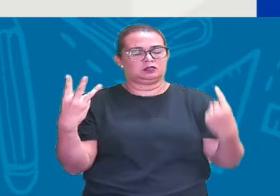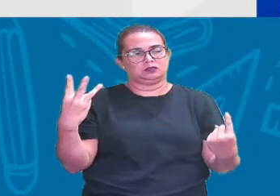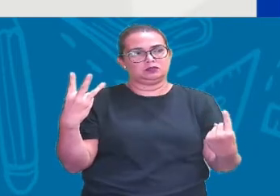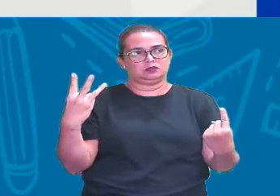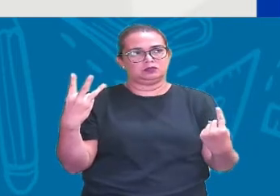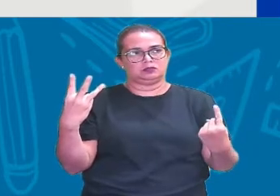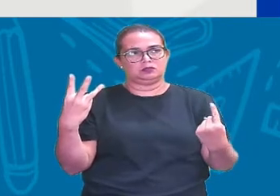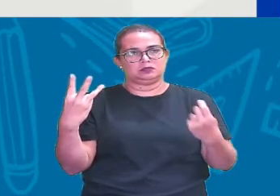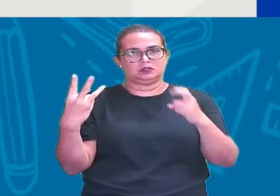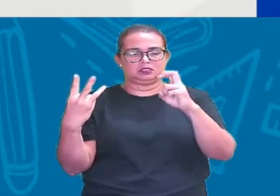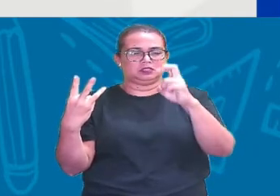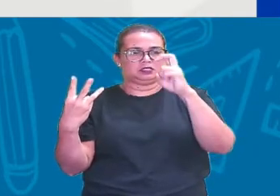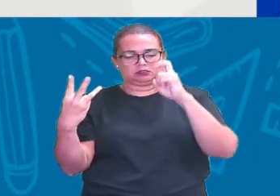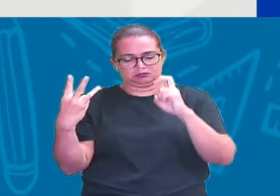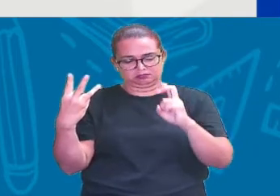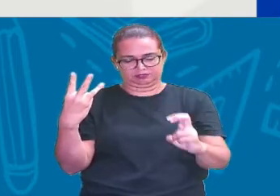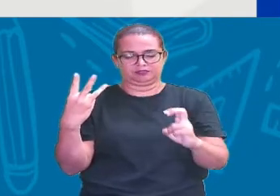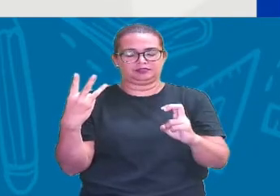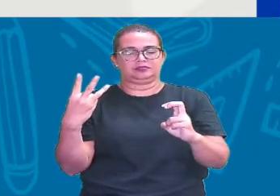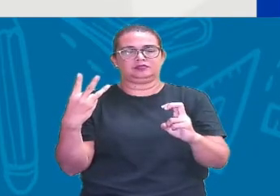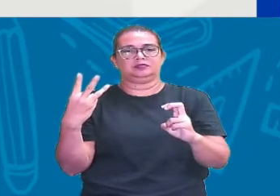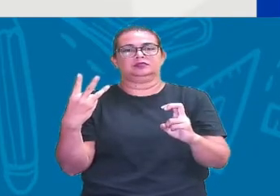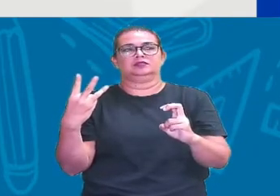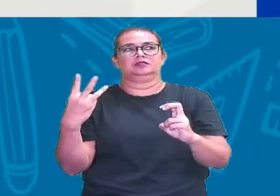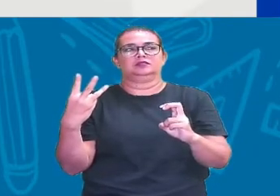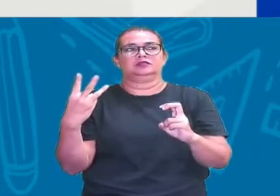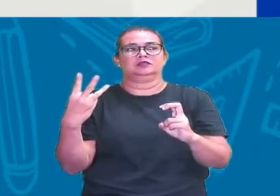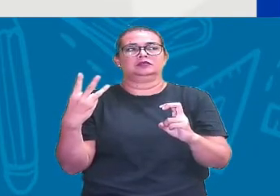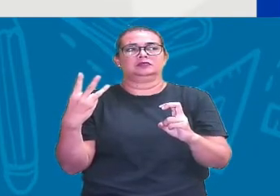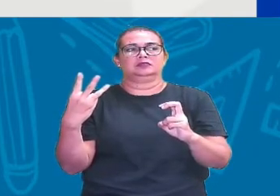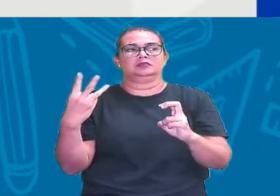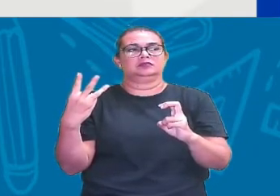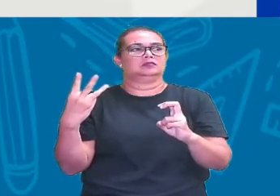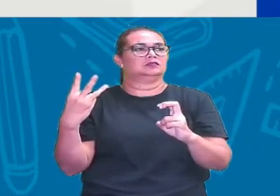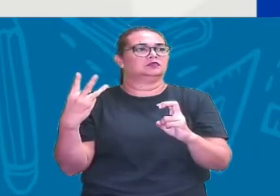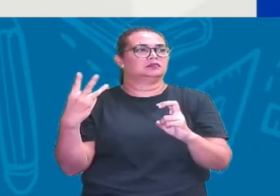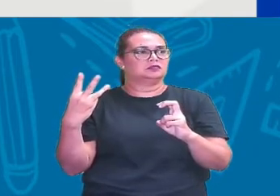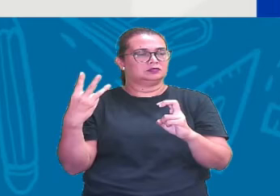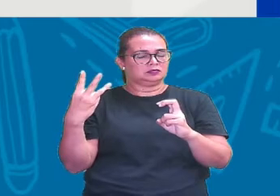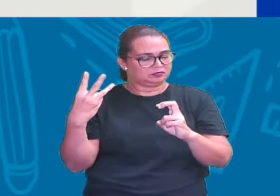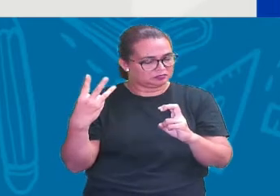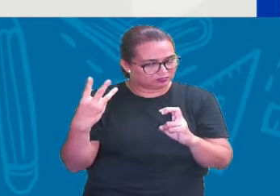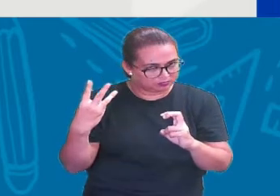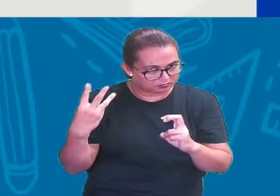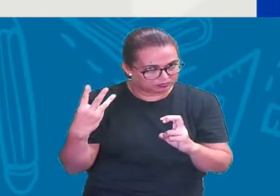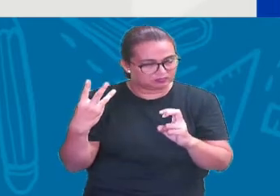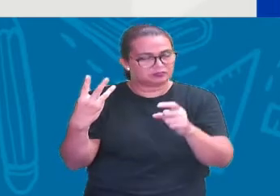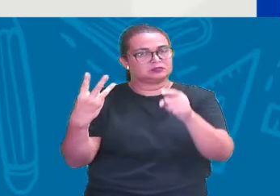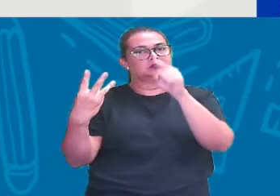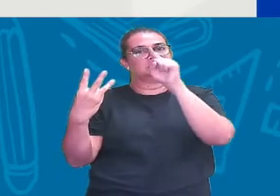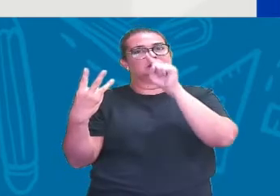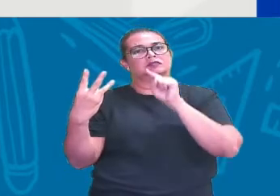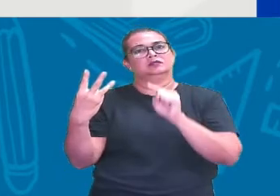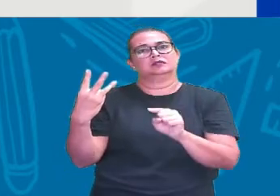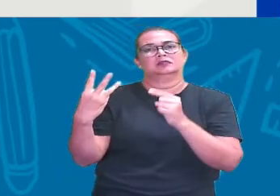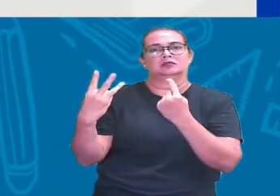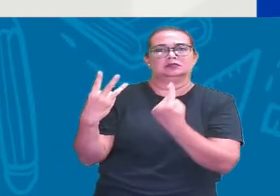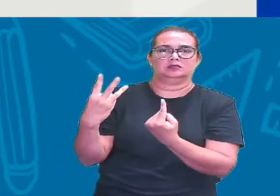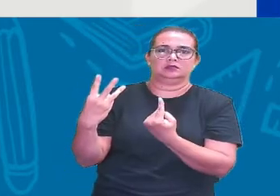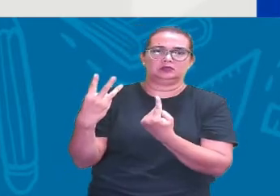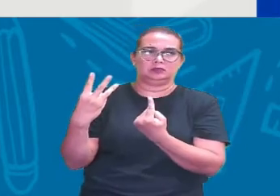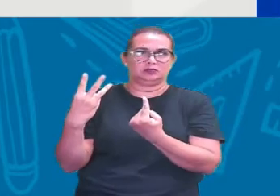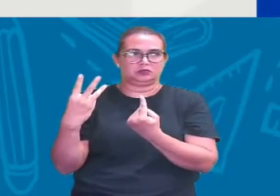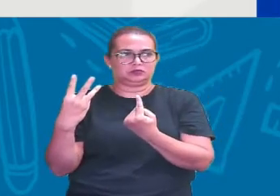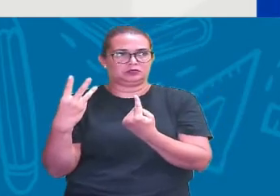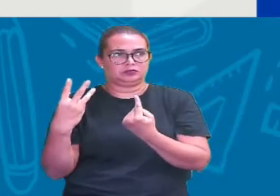3, 1. 5 não pode ser dividido por 3, então repete. 3 dividido por